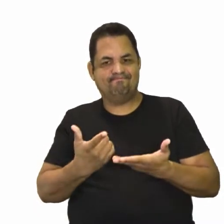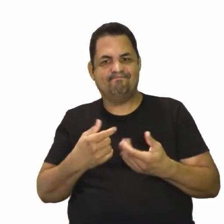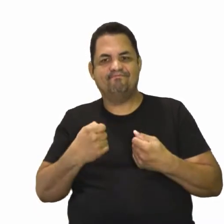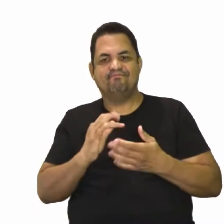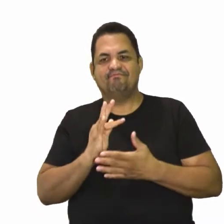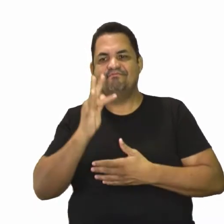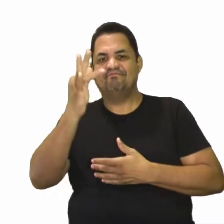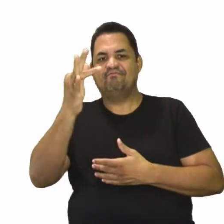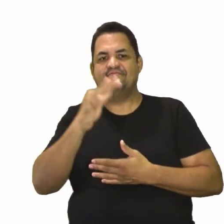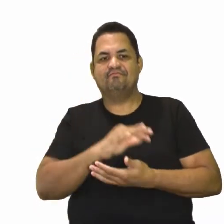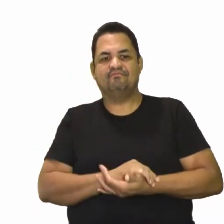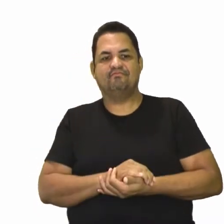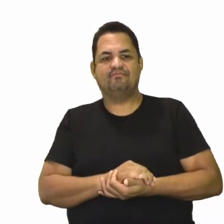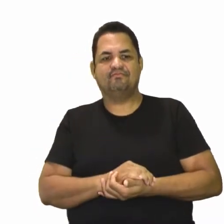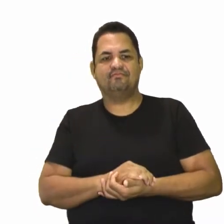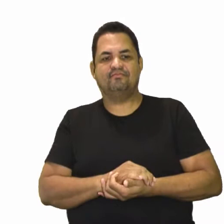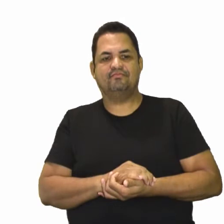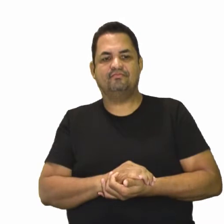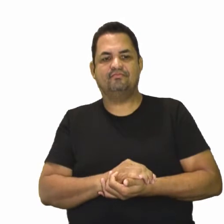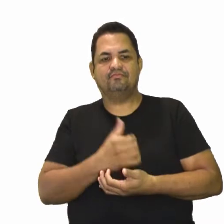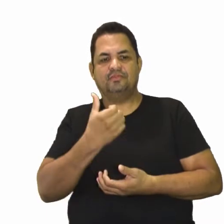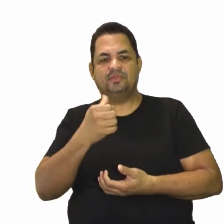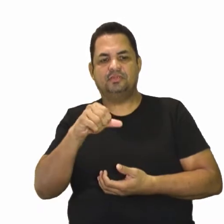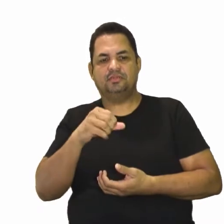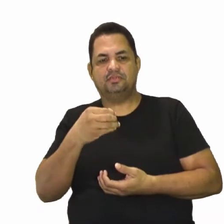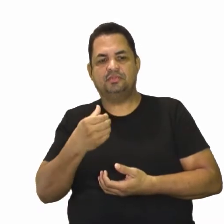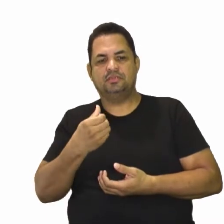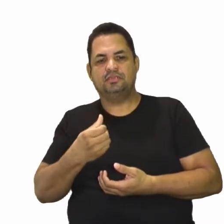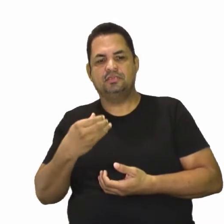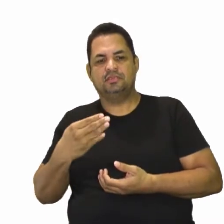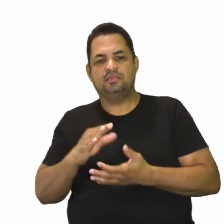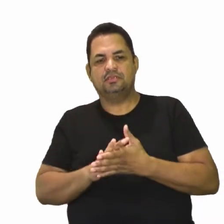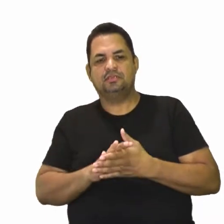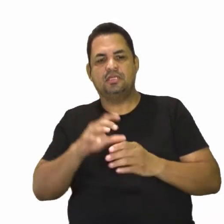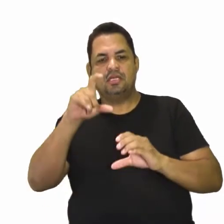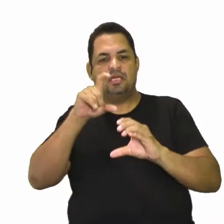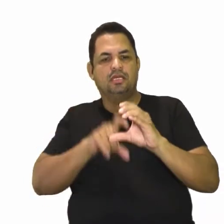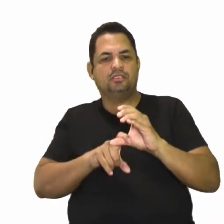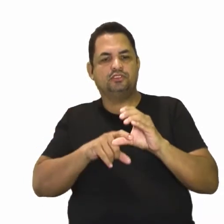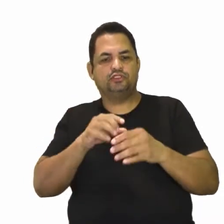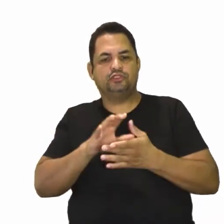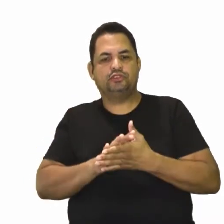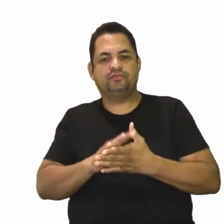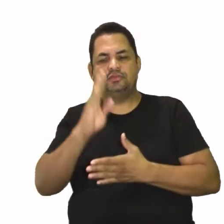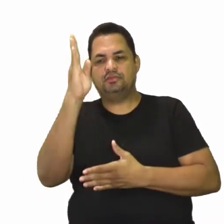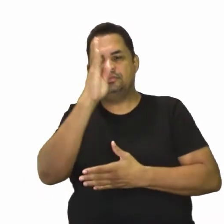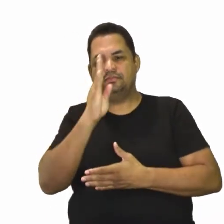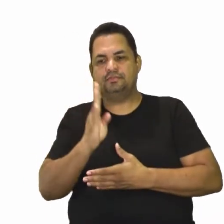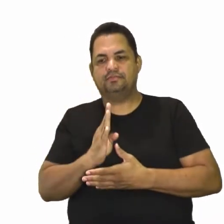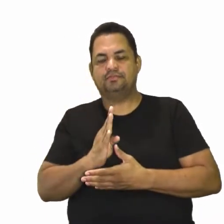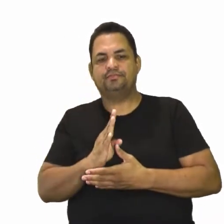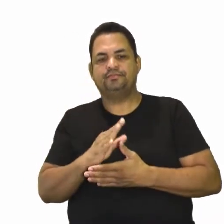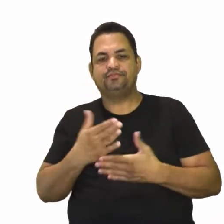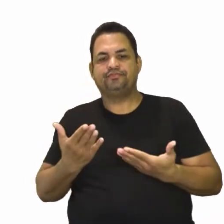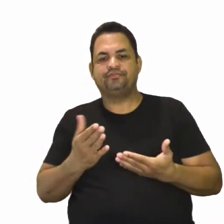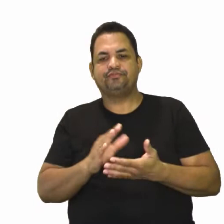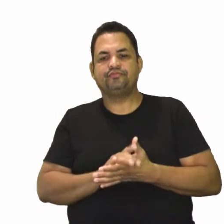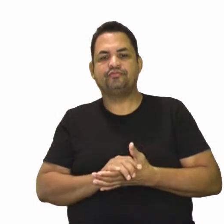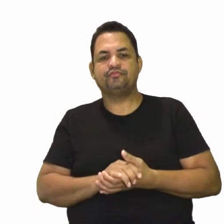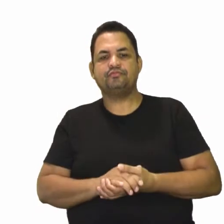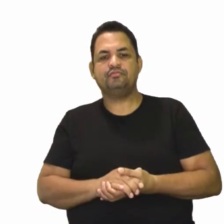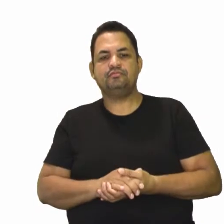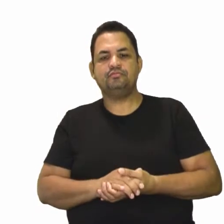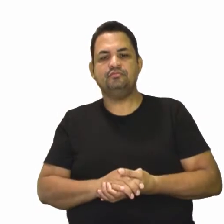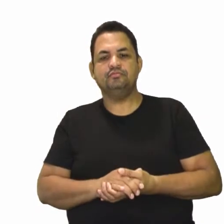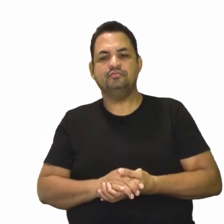deveria ser paga no futuro. Em 1964, a dívida externa brasileira, olha essa questão da dívida